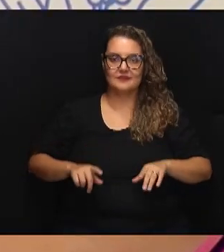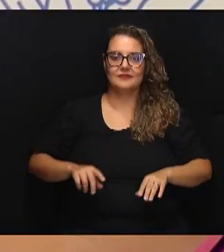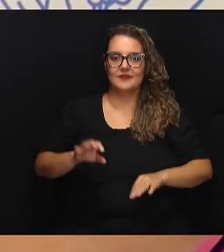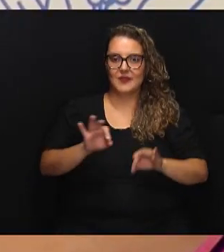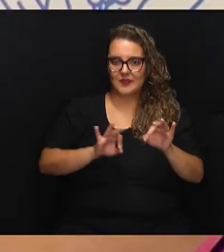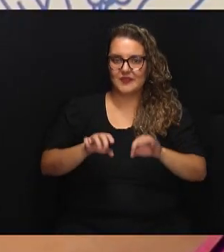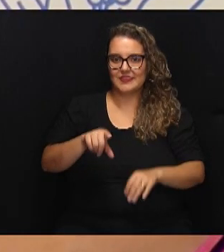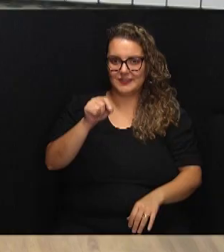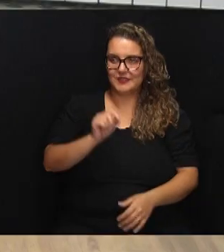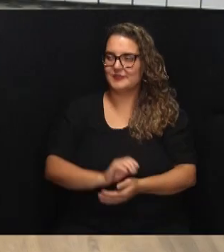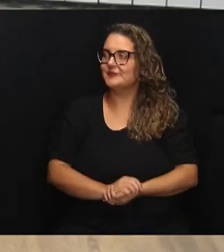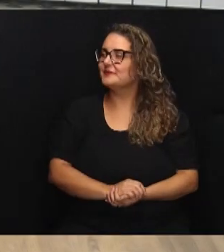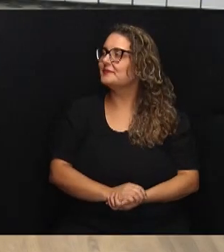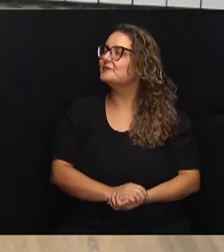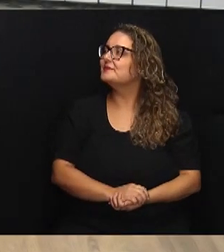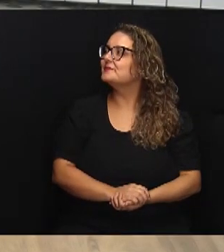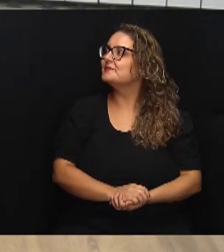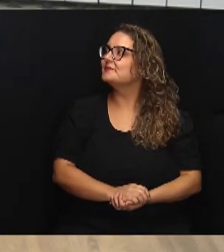escolhido.